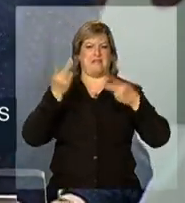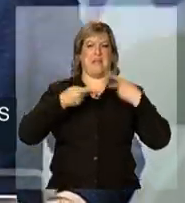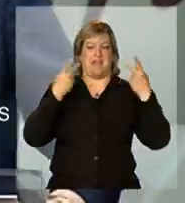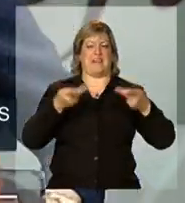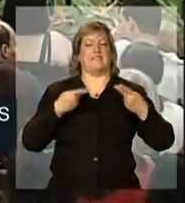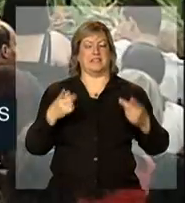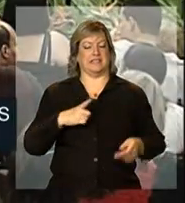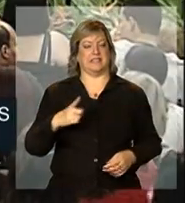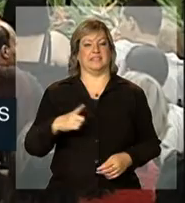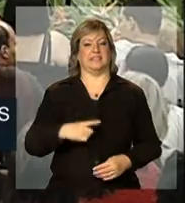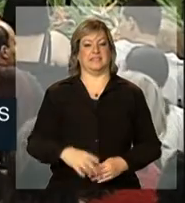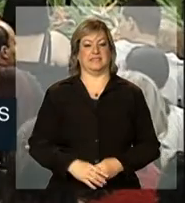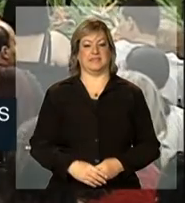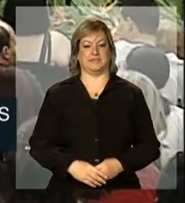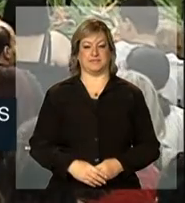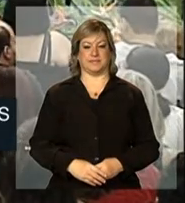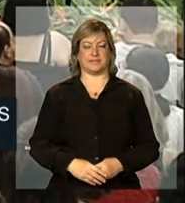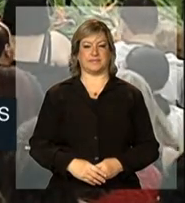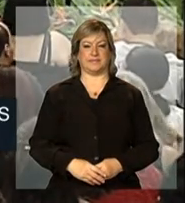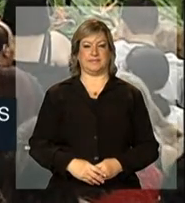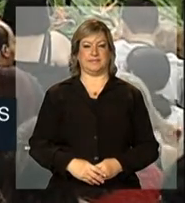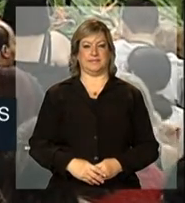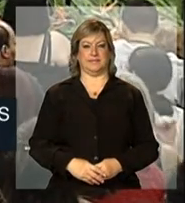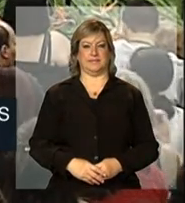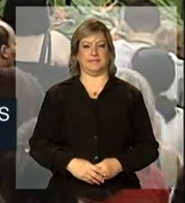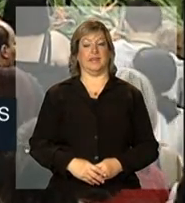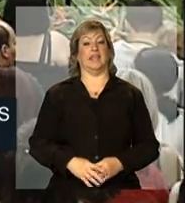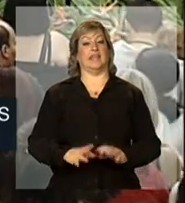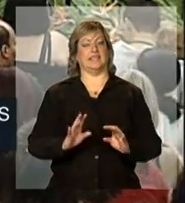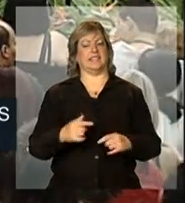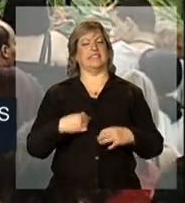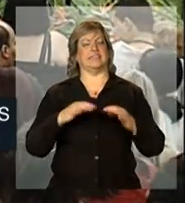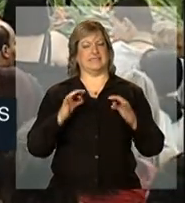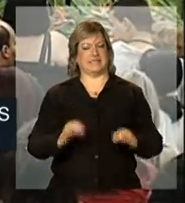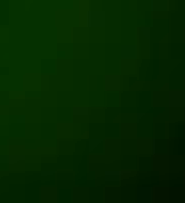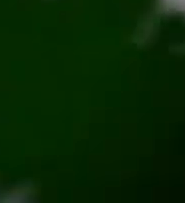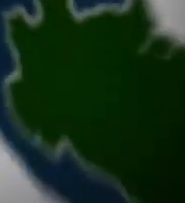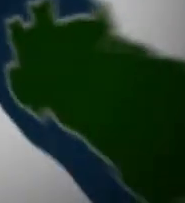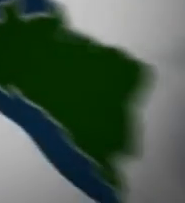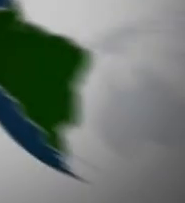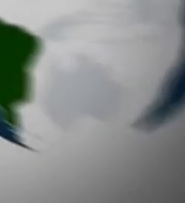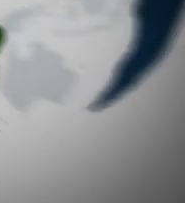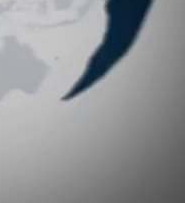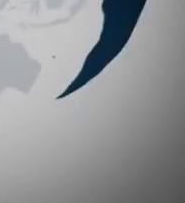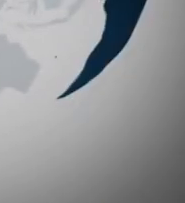disso. Está não. Te asseguro que essa eu cuidei.